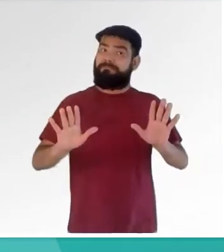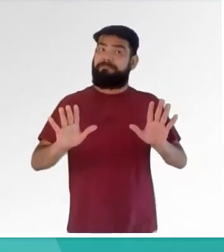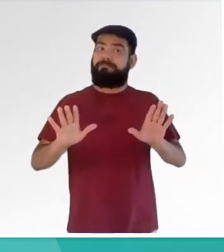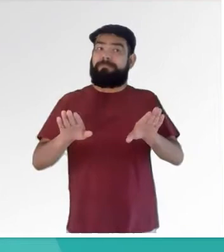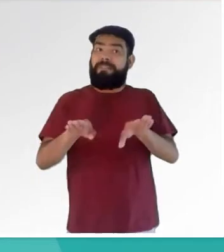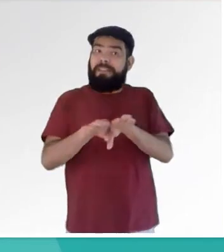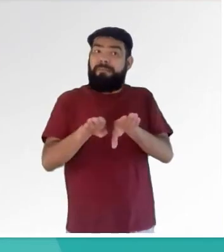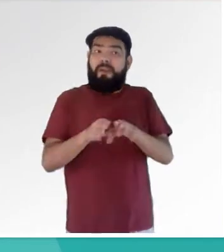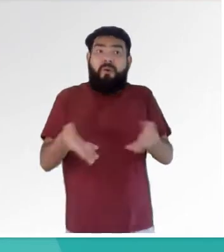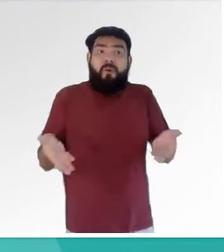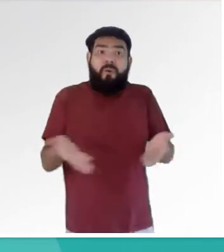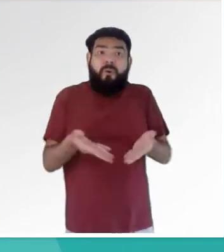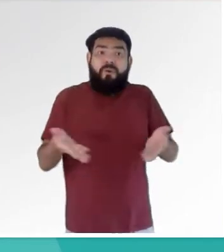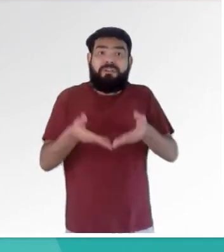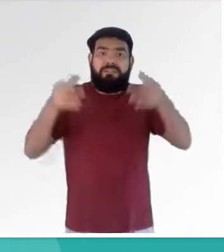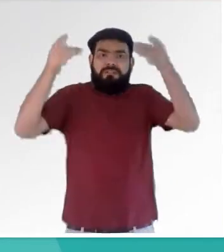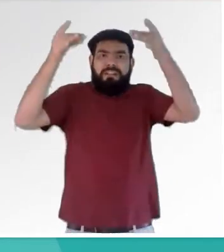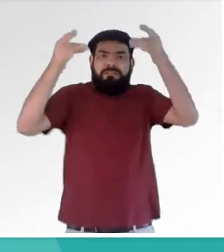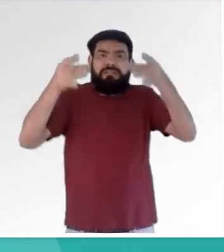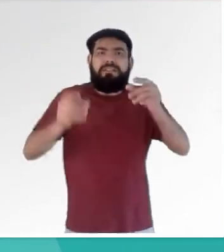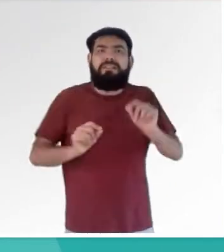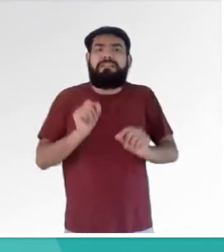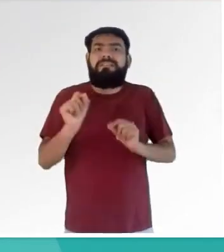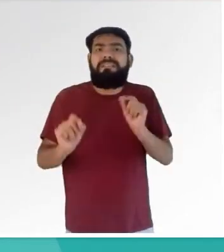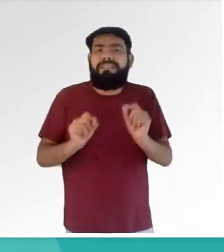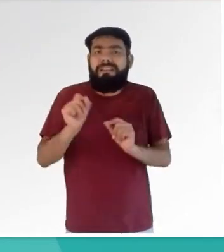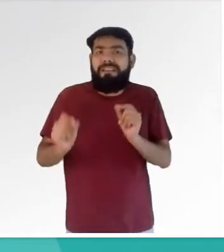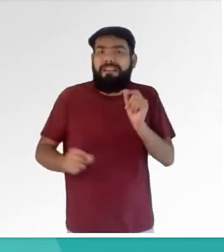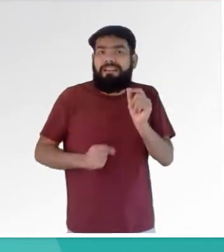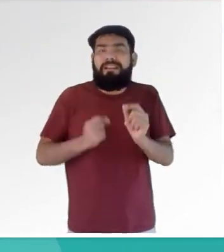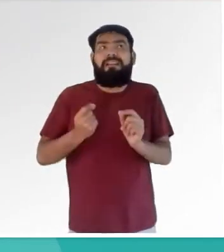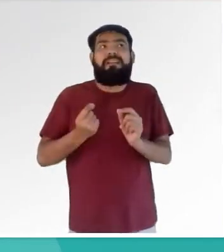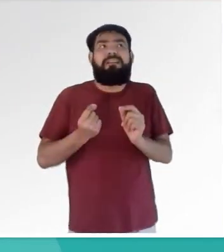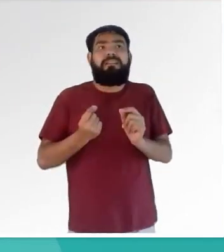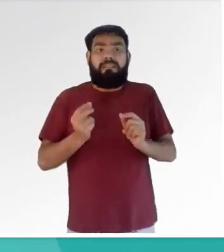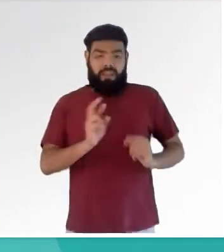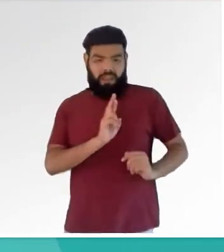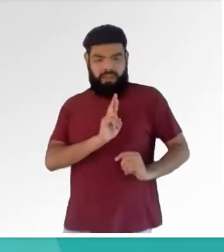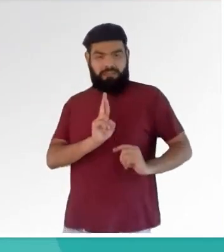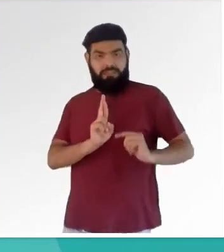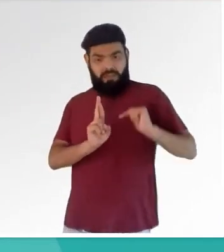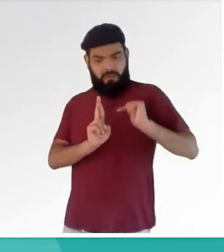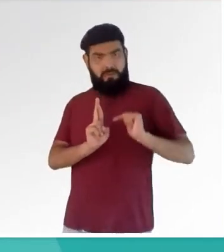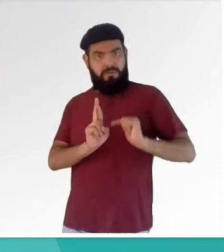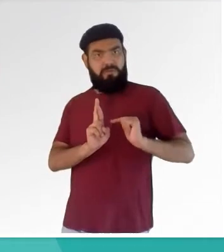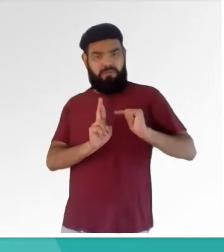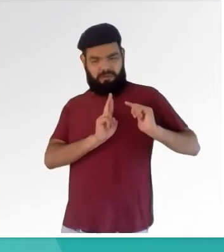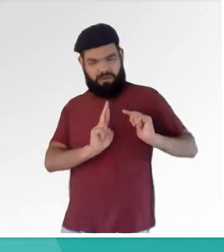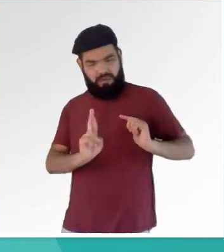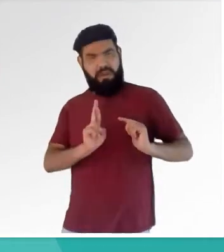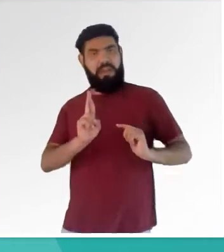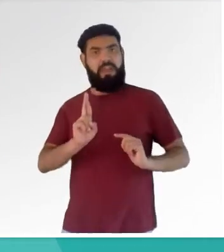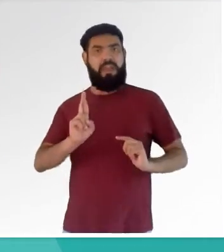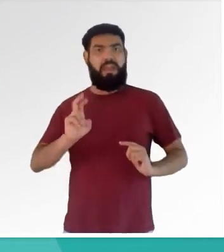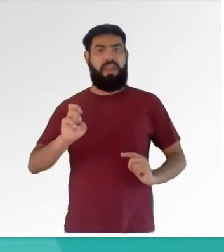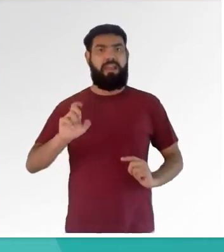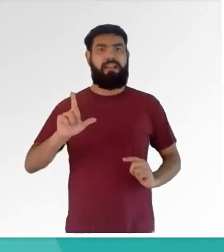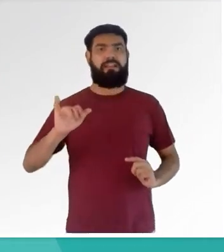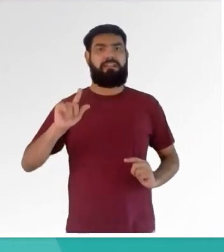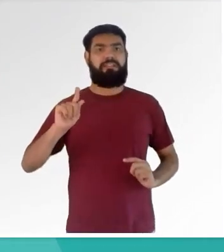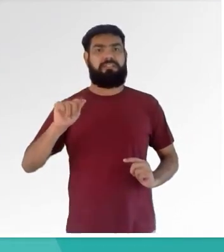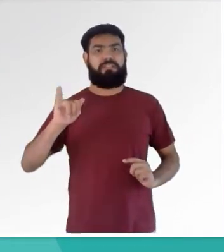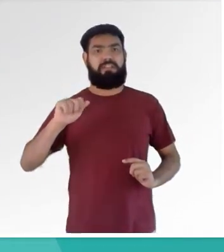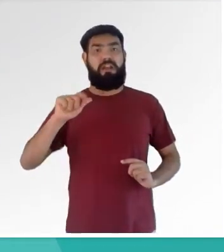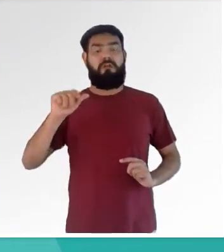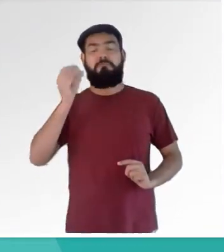nós vamos falar um pouco mais do aspecto do mesmo religioso, da religião, tá bom? Então vamos ver o nosso desafio do dia